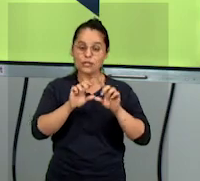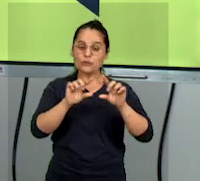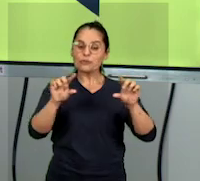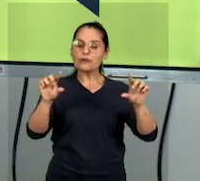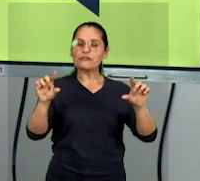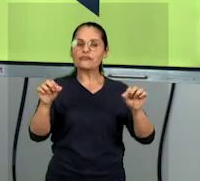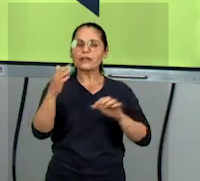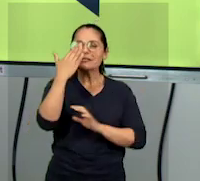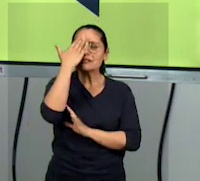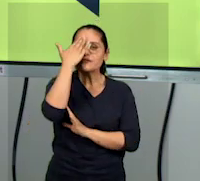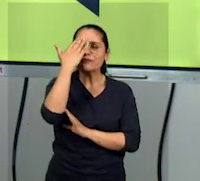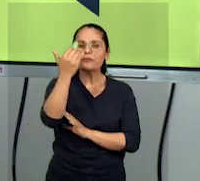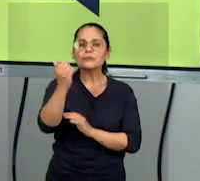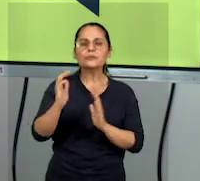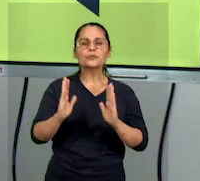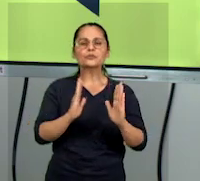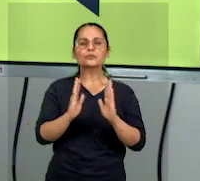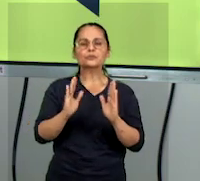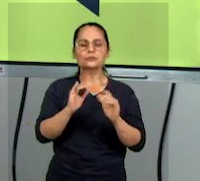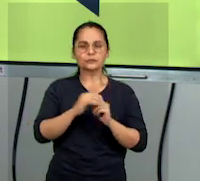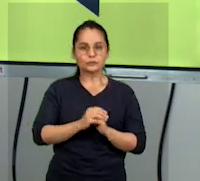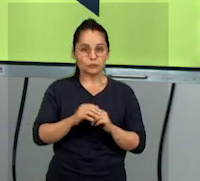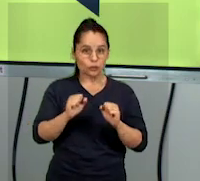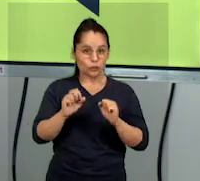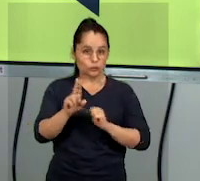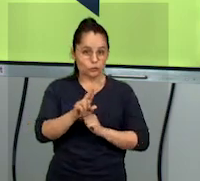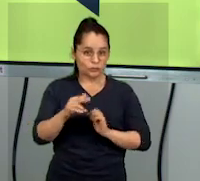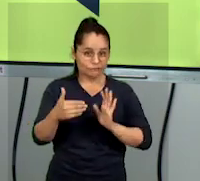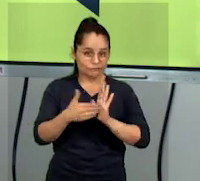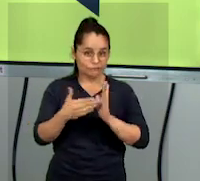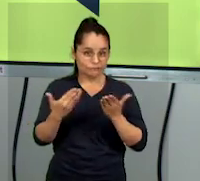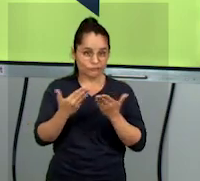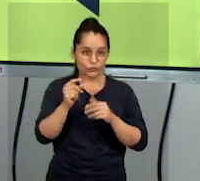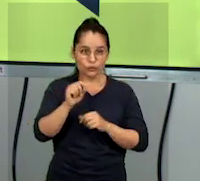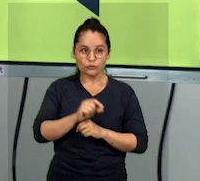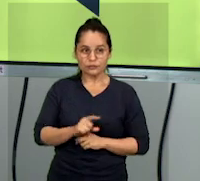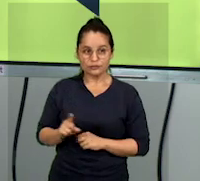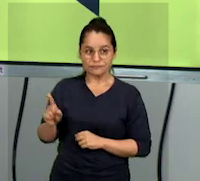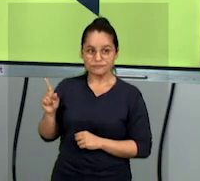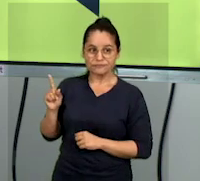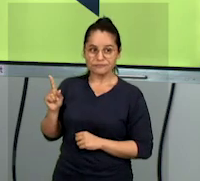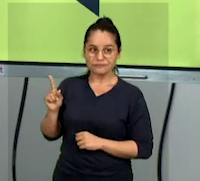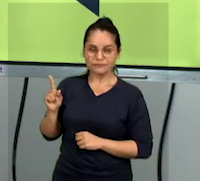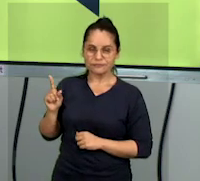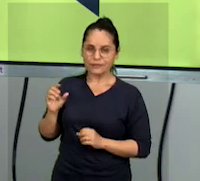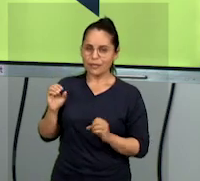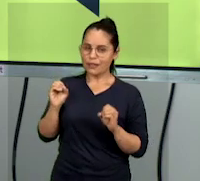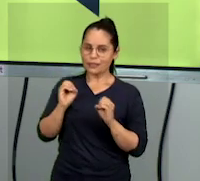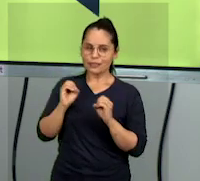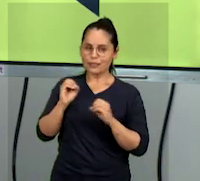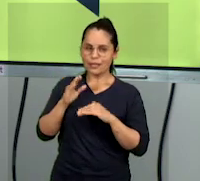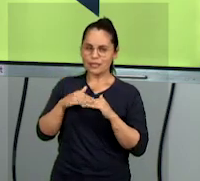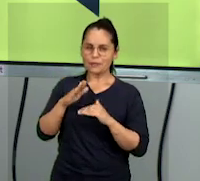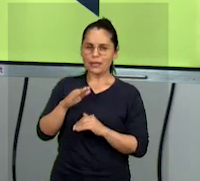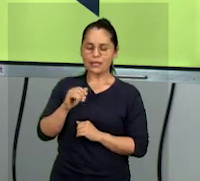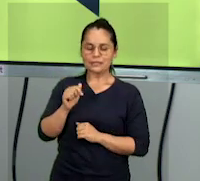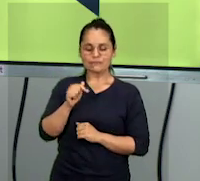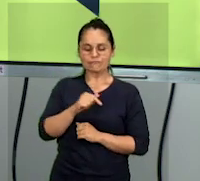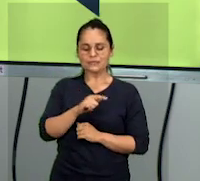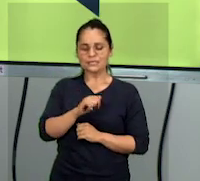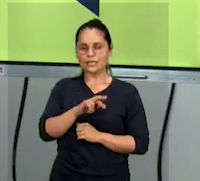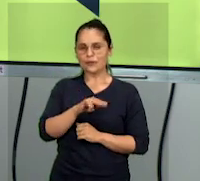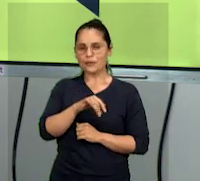ficou muito famosa no período que a gente pode usar até hoje. A frase é a seguinte: nada mais